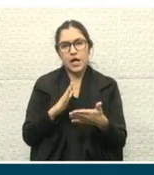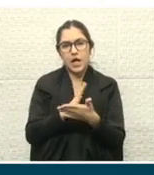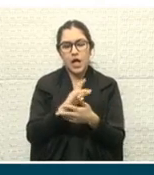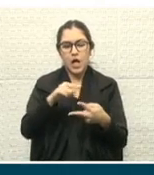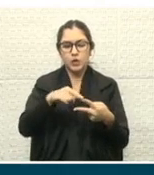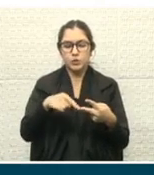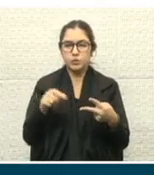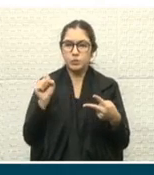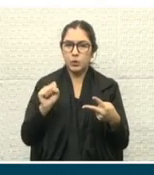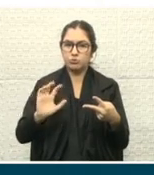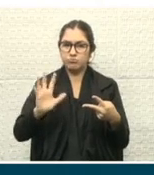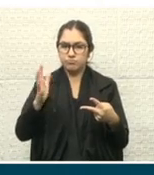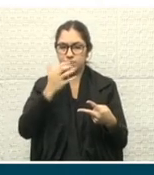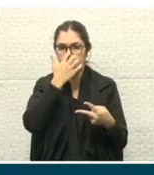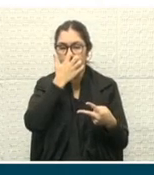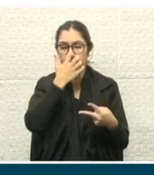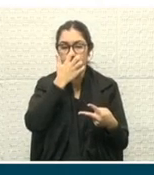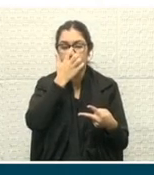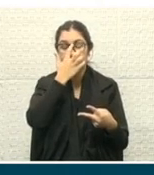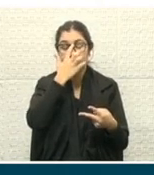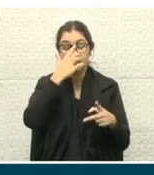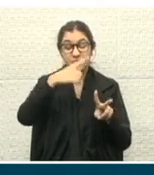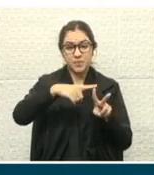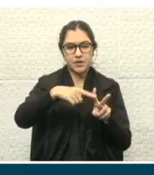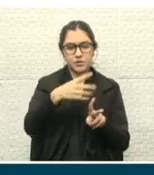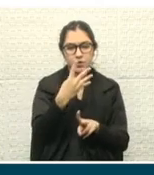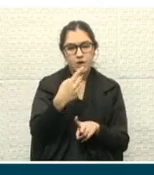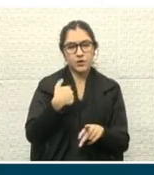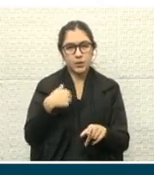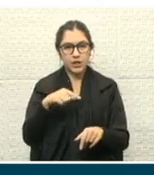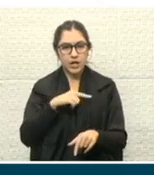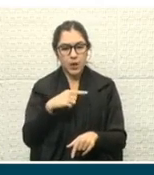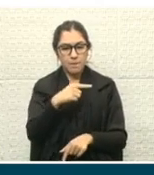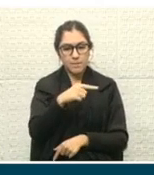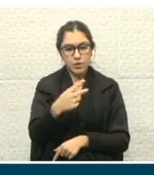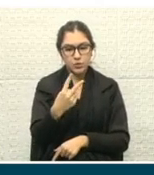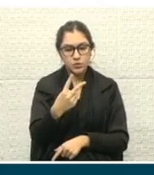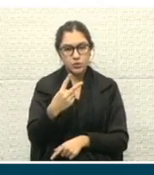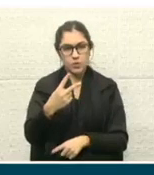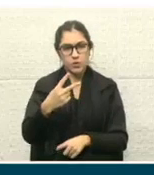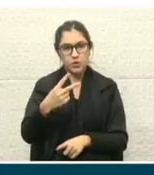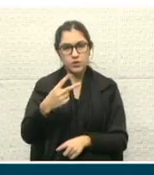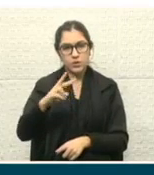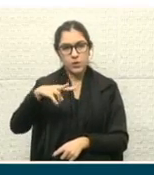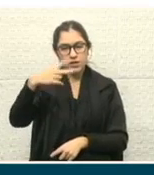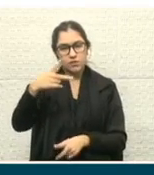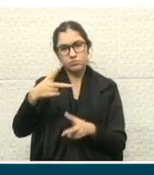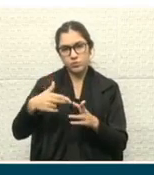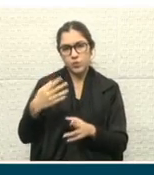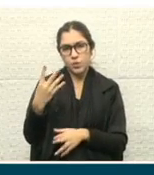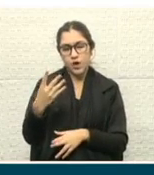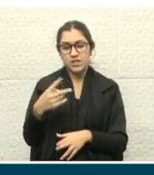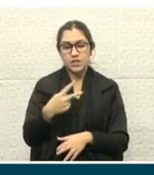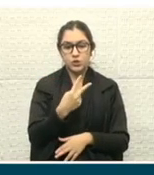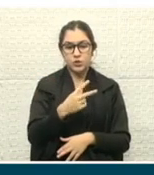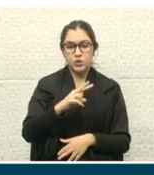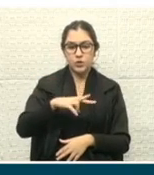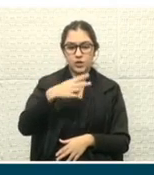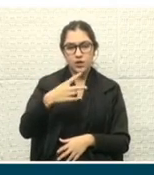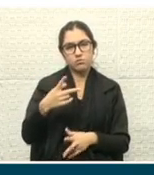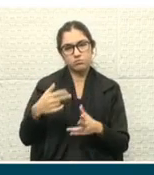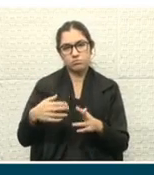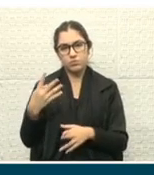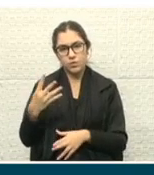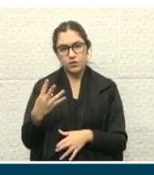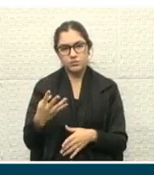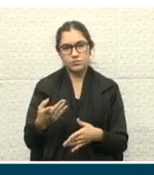duas possibilidades. Raiz de 4. Eu tenho menos 2 ao quadrado como sendo 4 e 2 ao quadrado como sendo